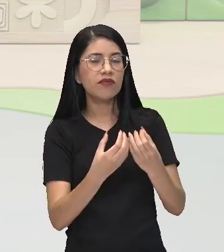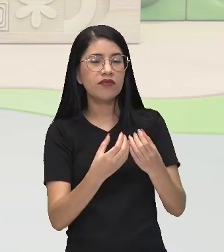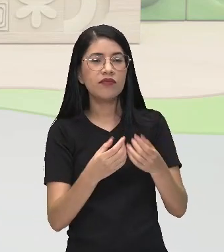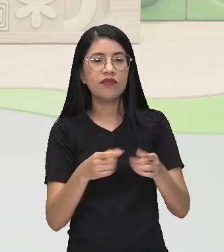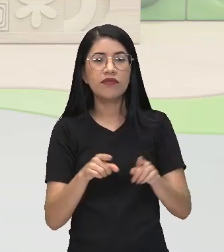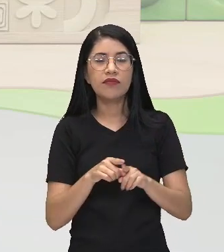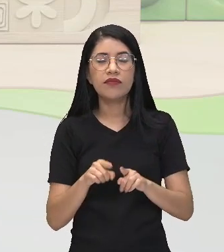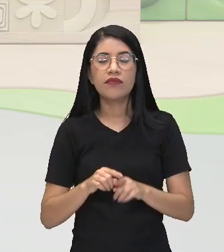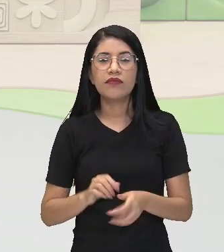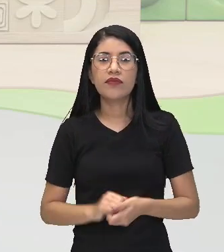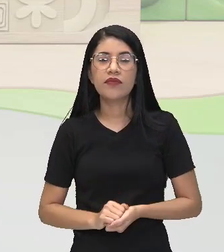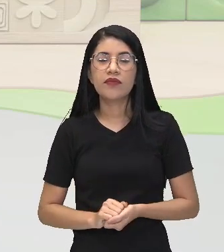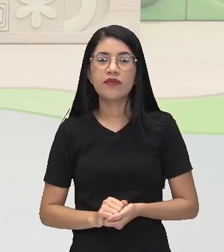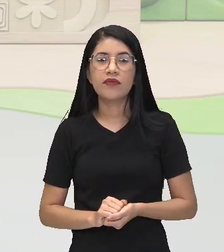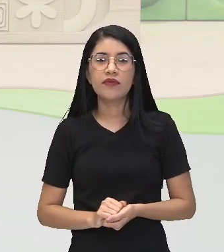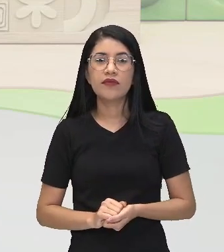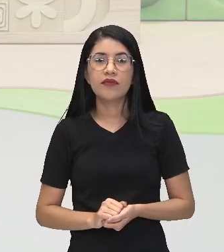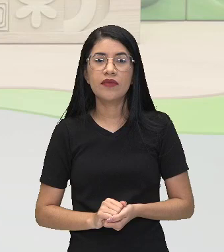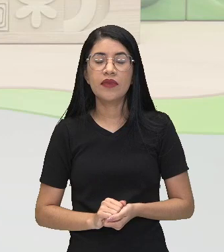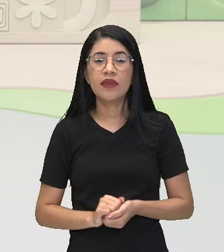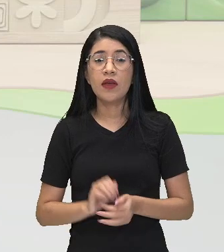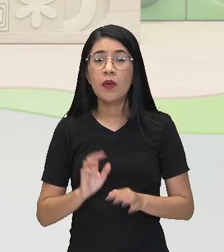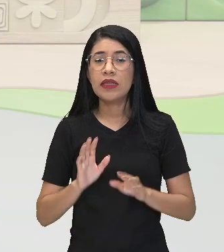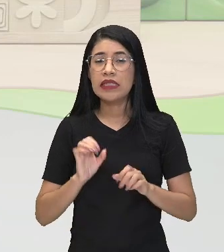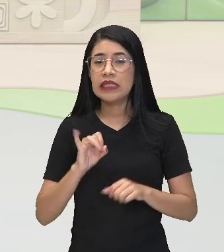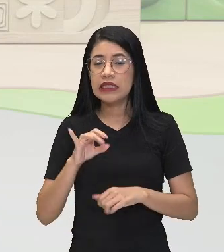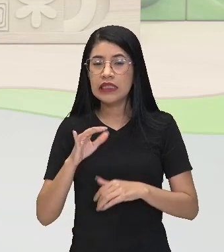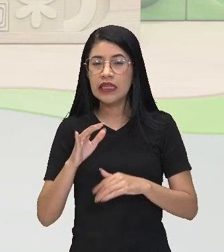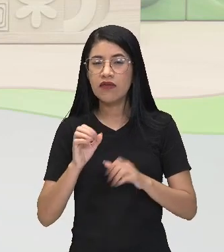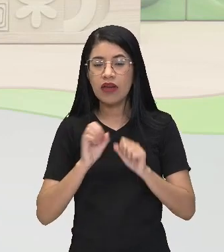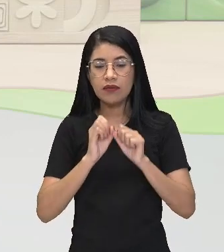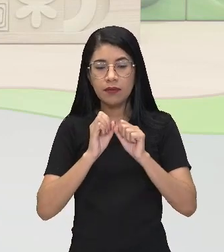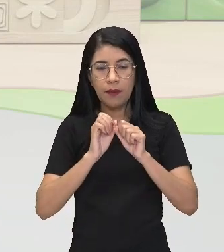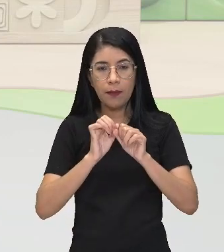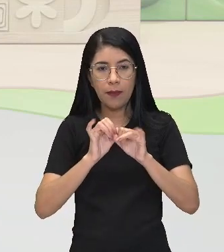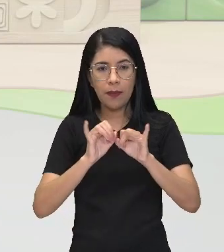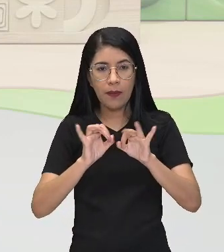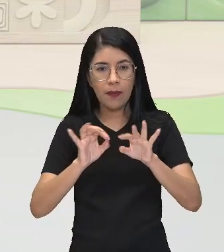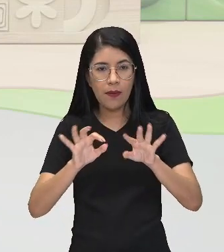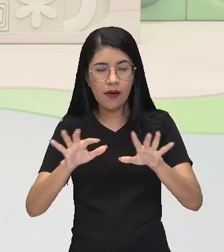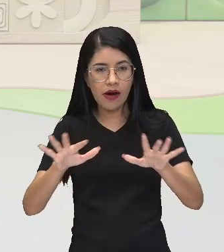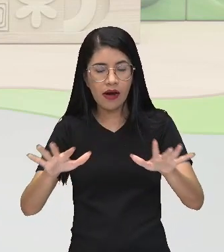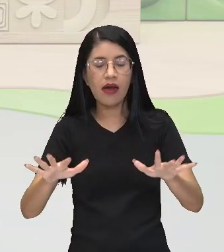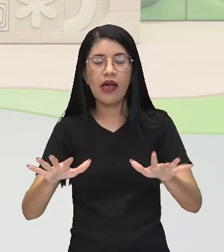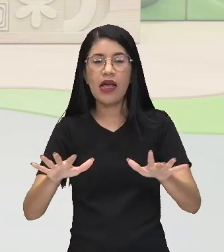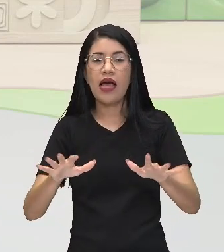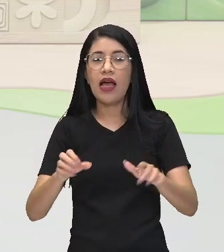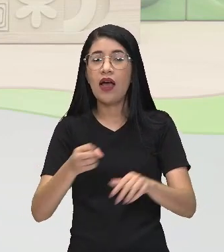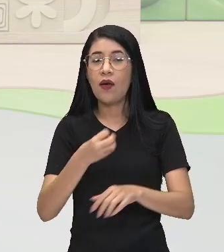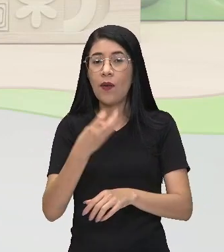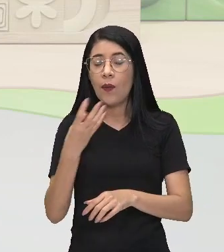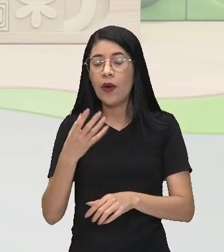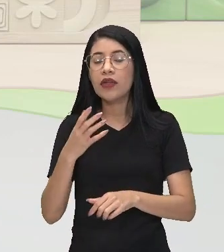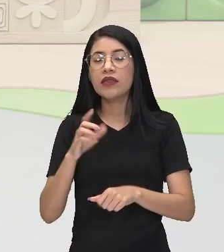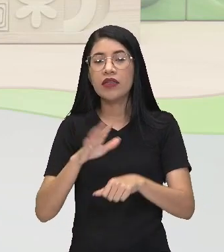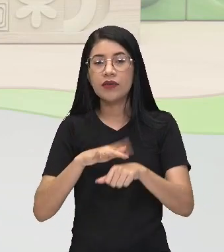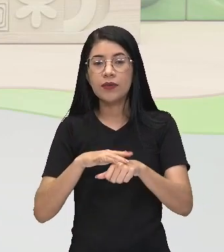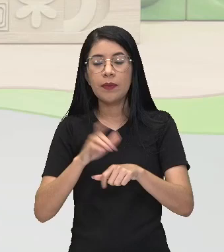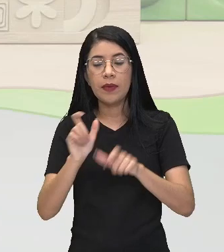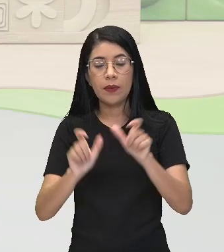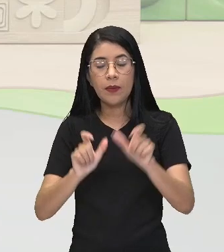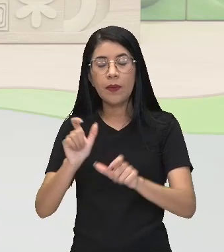assim, conforme vai aumentando esse número de casos, vai também tendo todo esse cadastro, né,